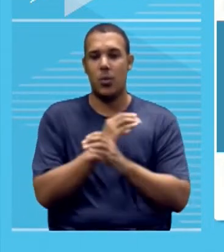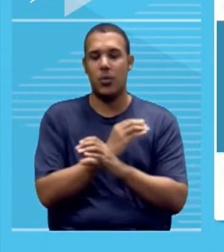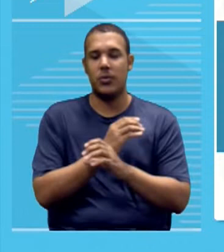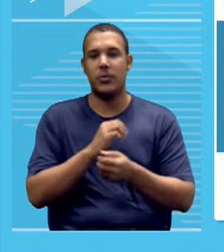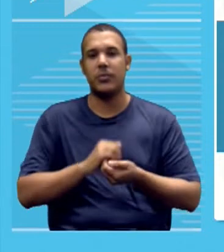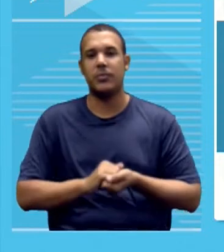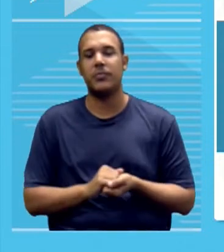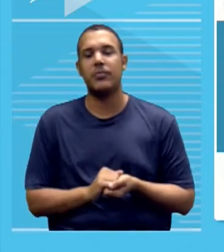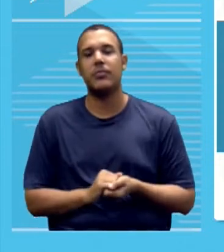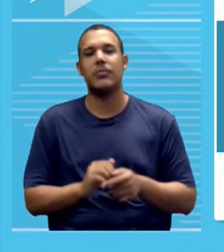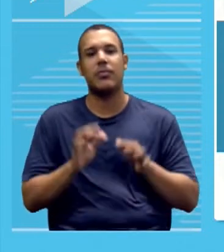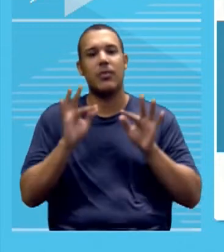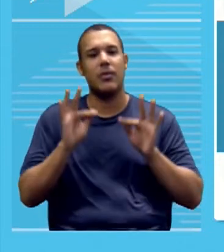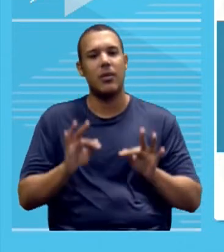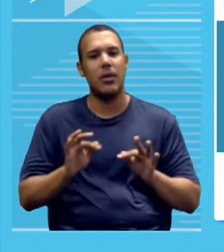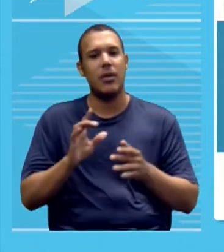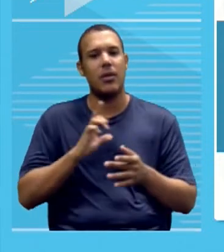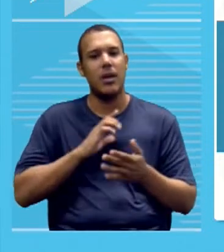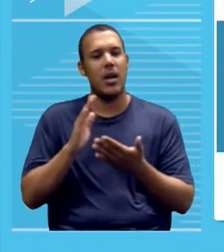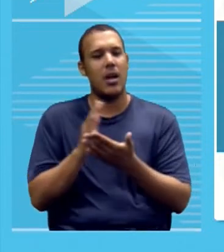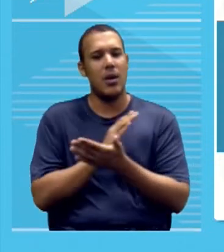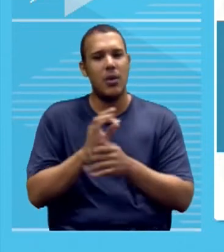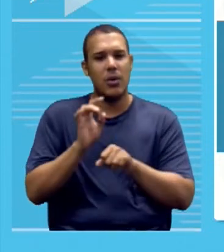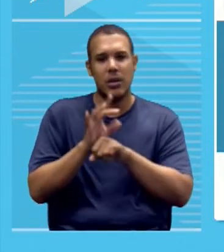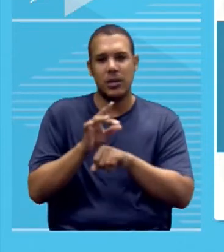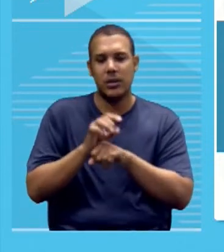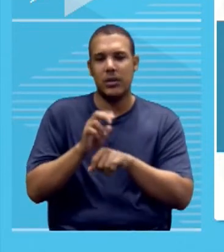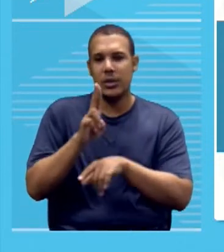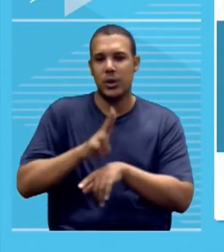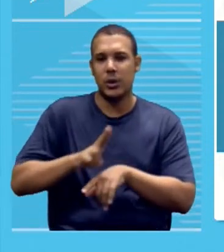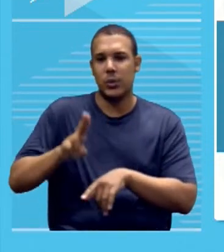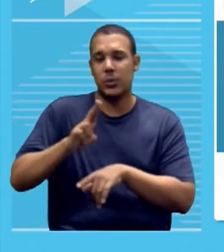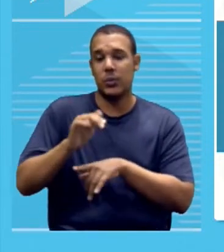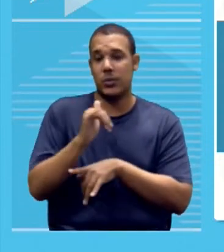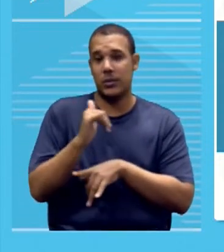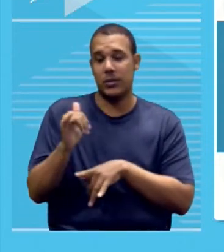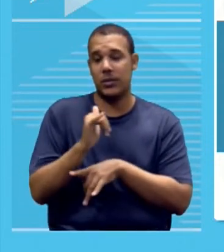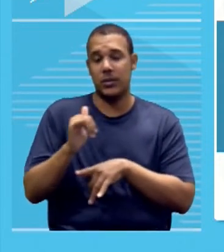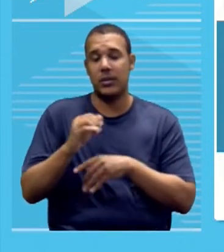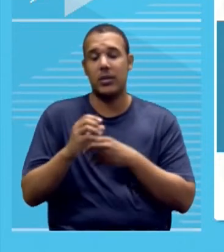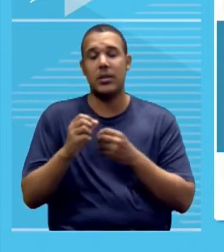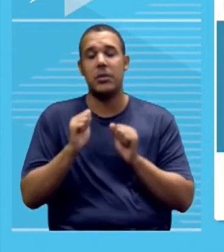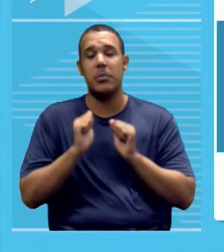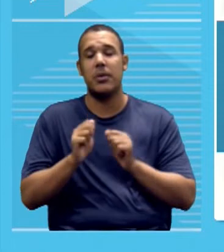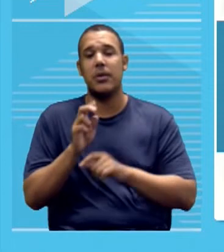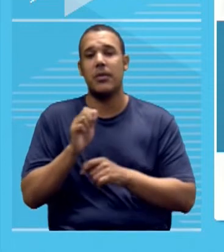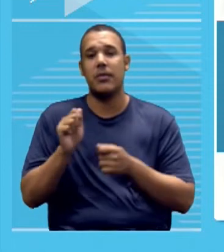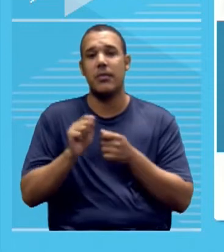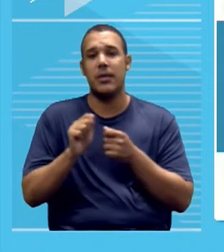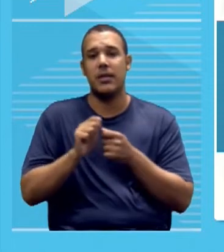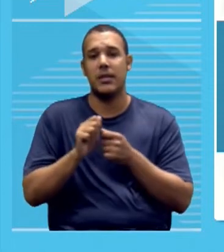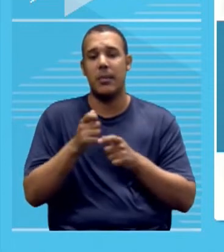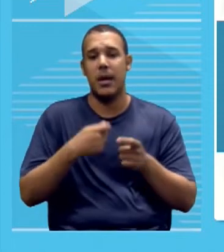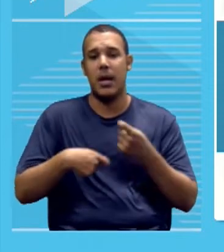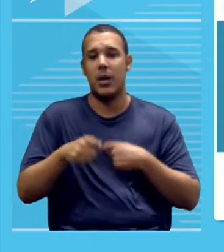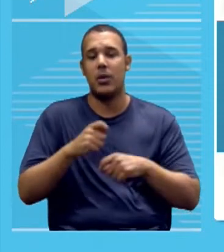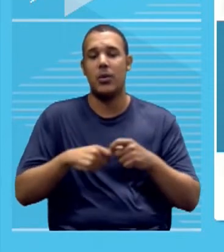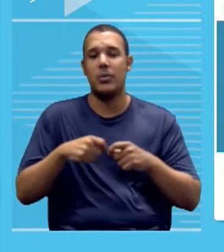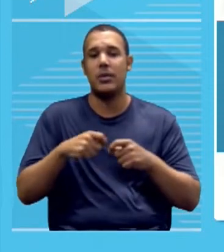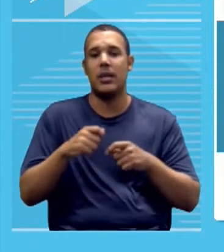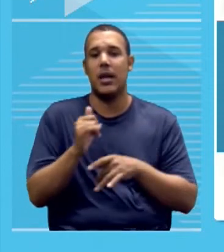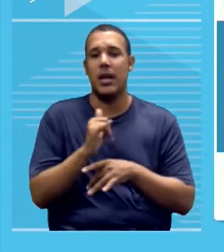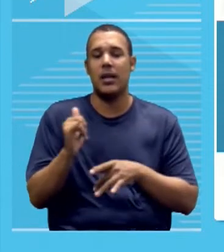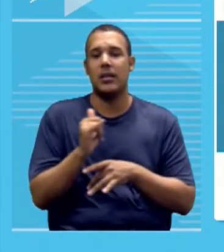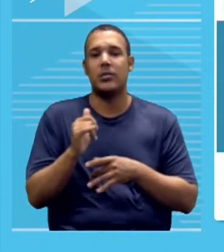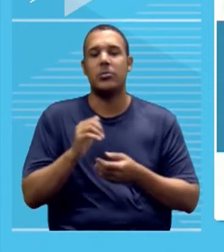no final da aula eu deixei algumas dicas sobre consumo elétrico, sobre o que a gente pode fazer para economizar, consumo de energia, como é que a